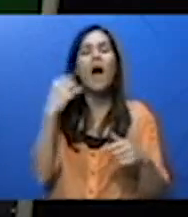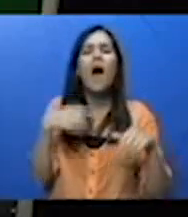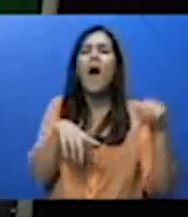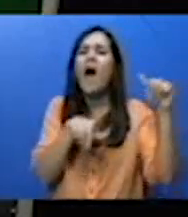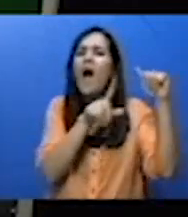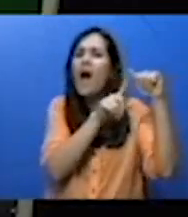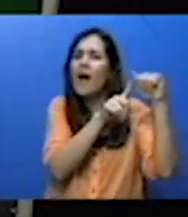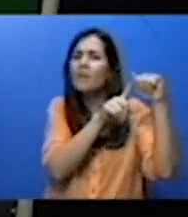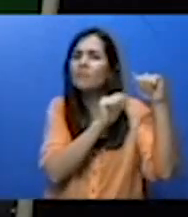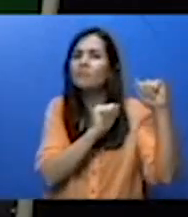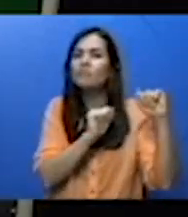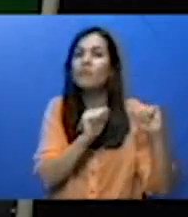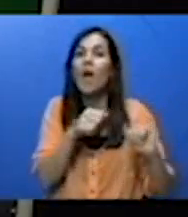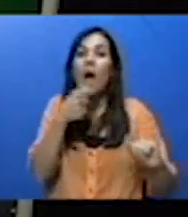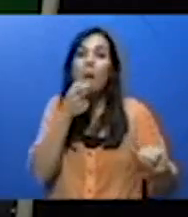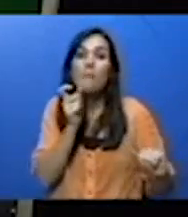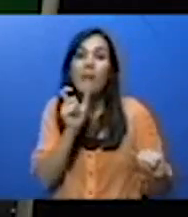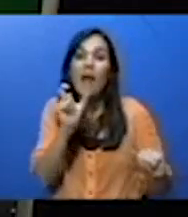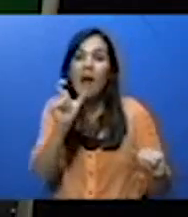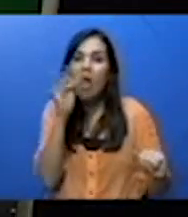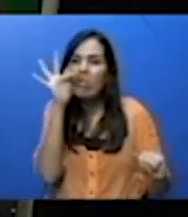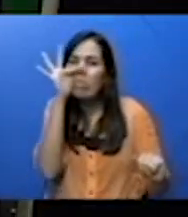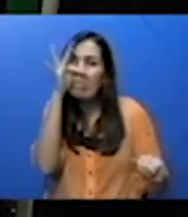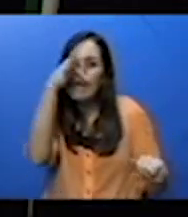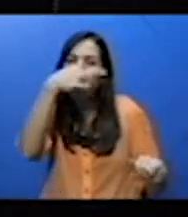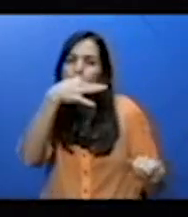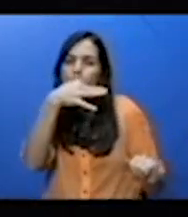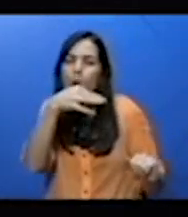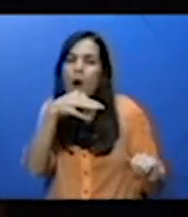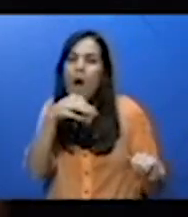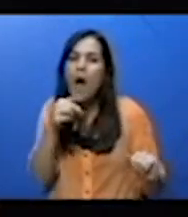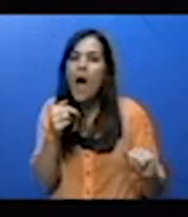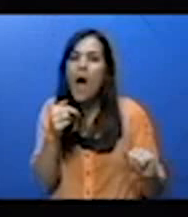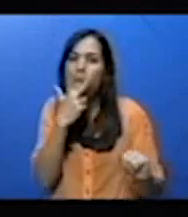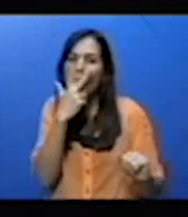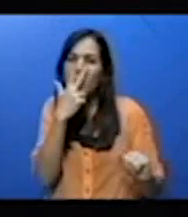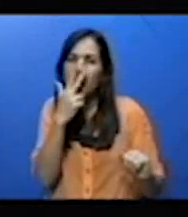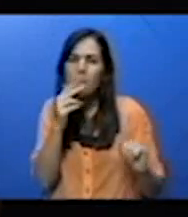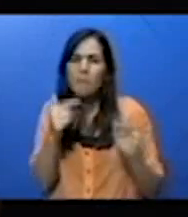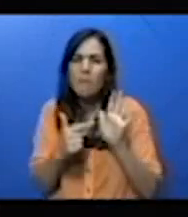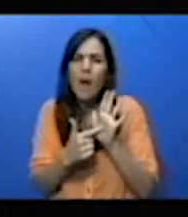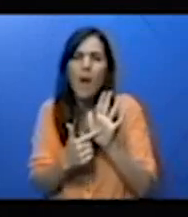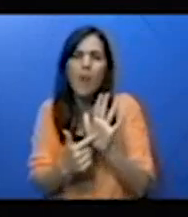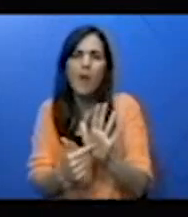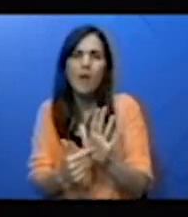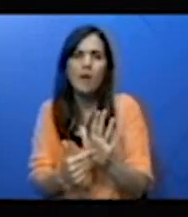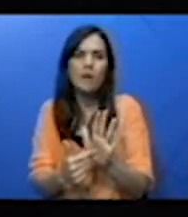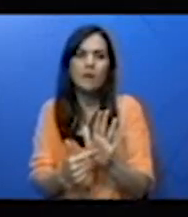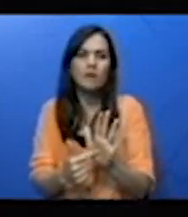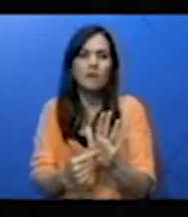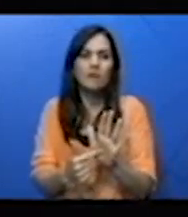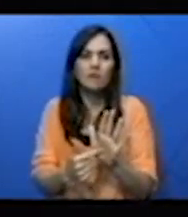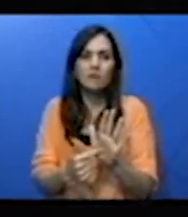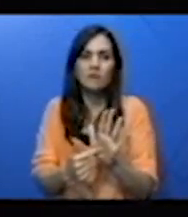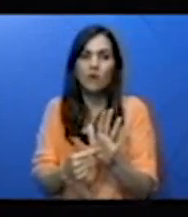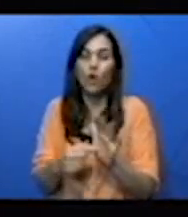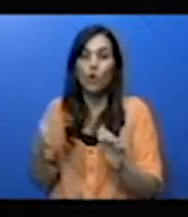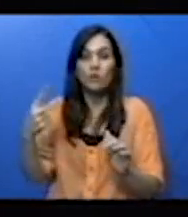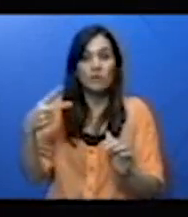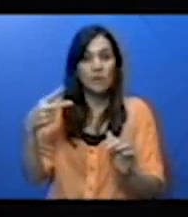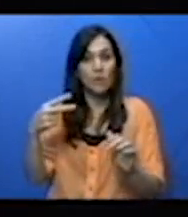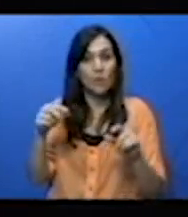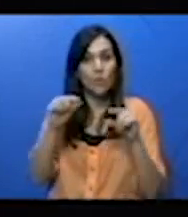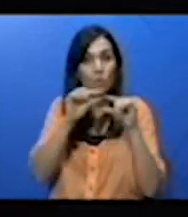A palavra teimosa aparece no final do segundo verso da primeira estrofe